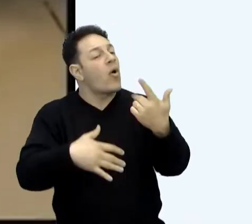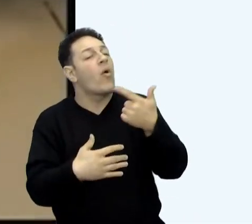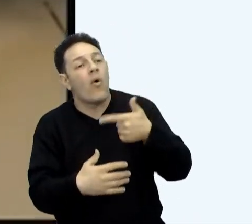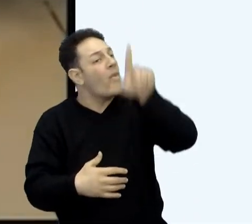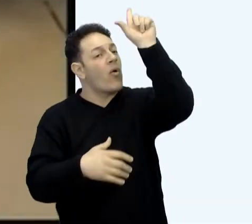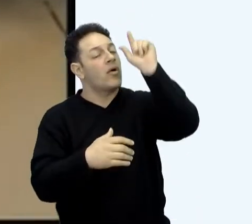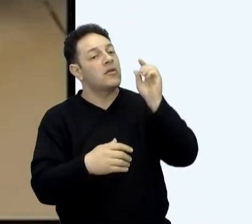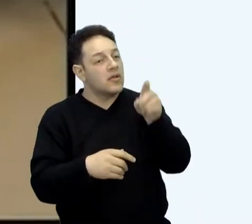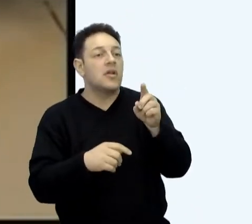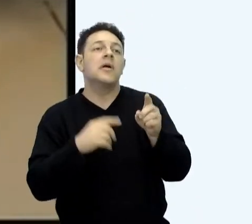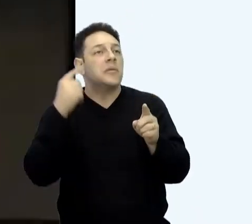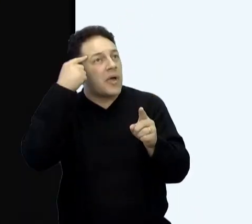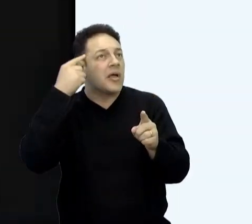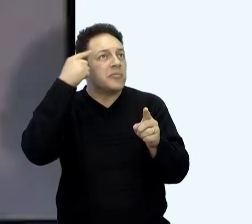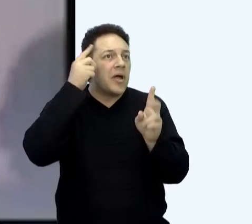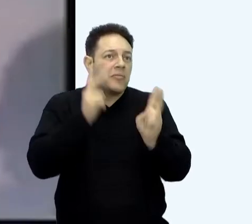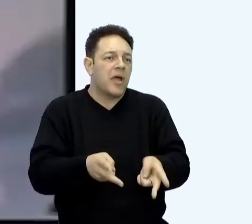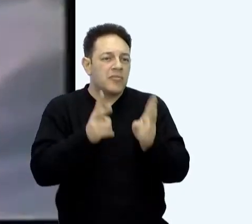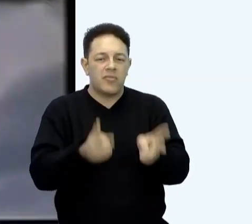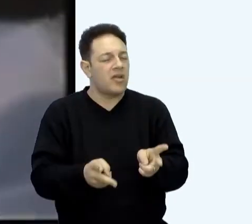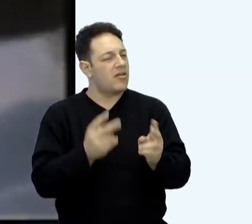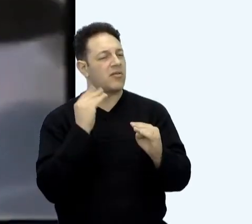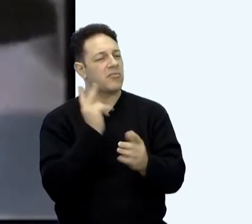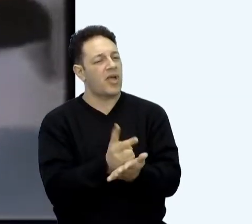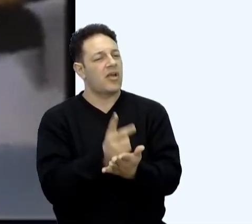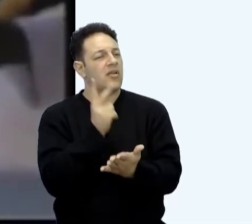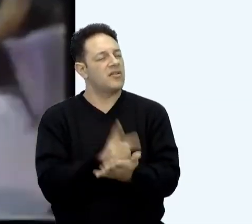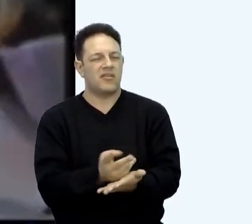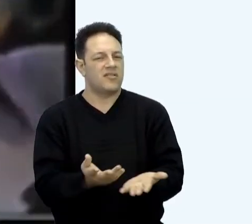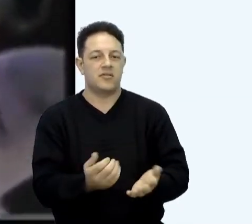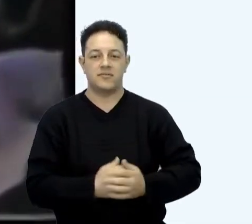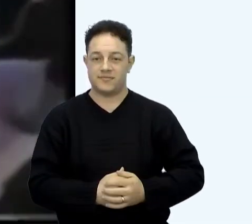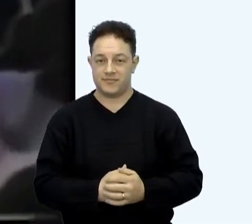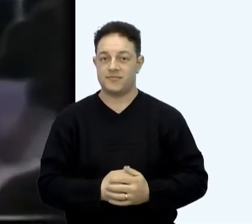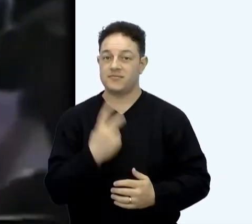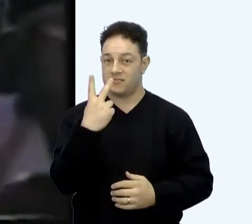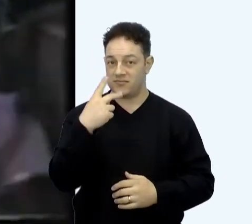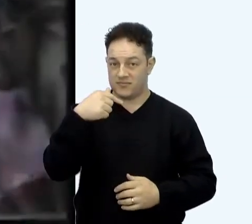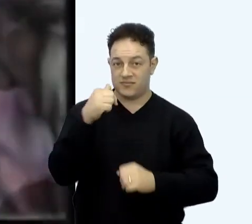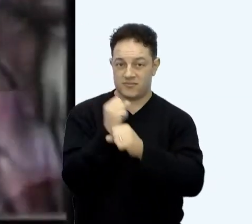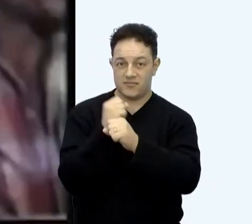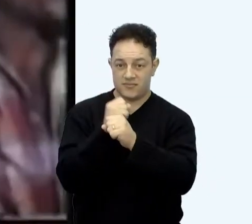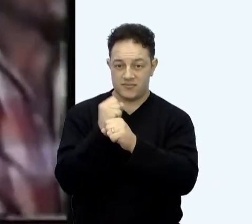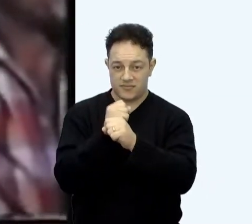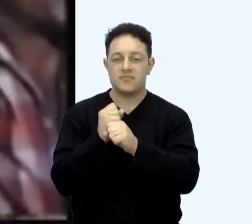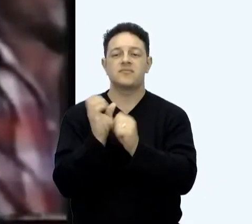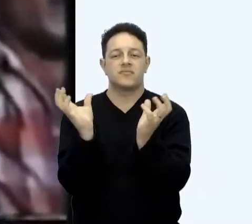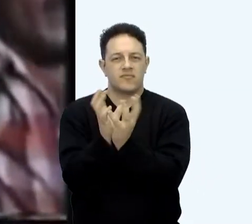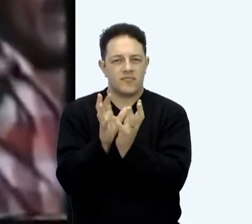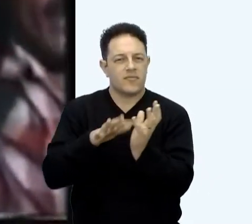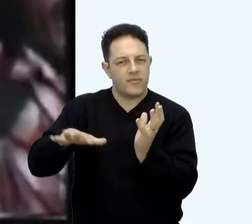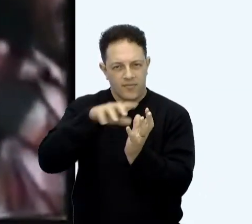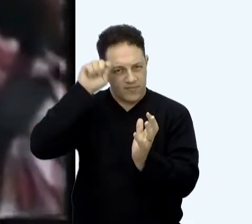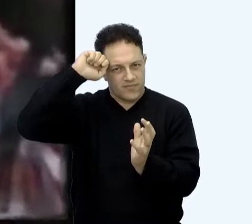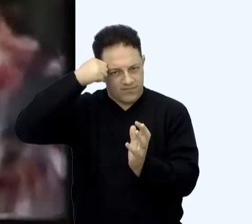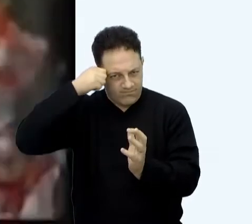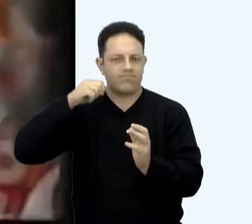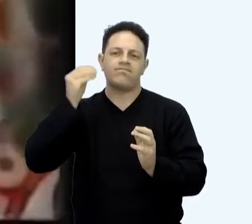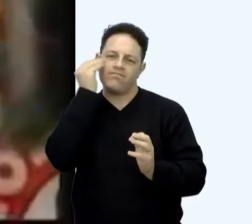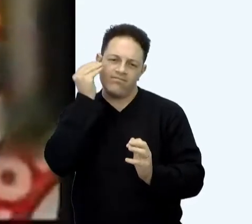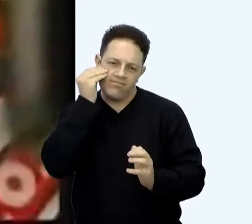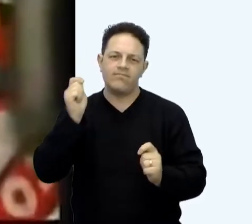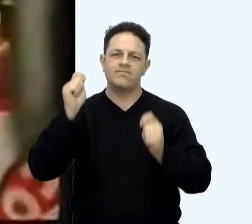discurso a vida inteira, você não vai sair de onde você está. Nos últimos 27 anos, o movimento negro conseguiu abrir